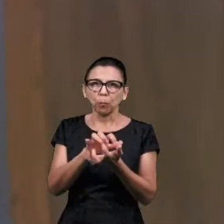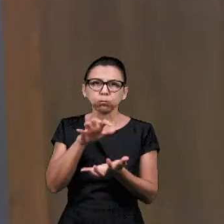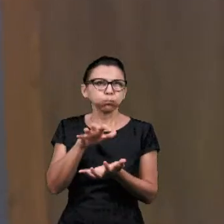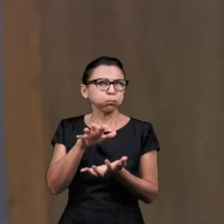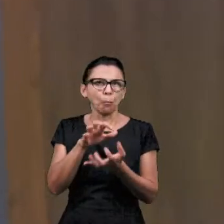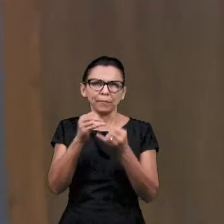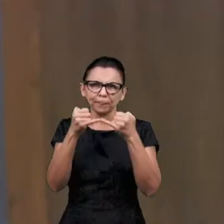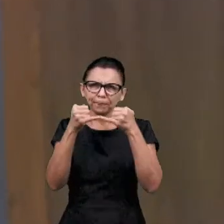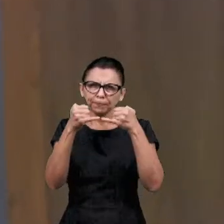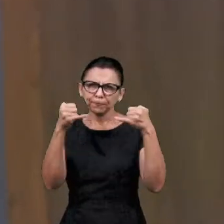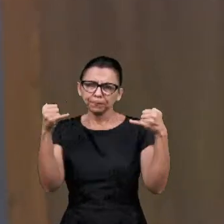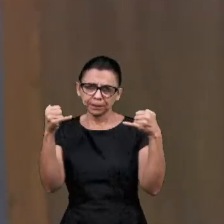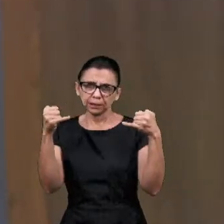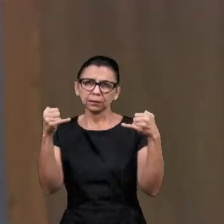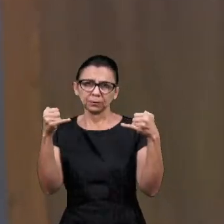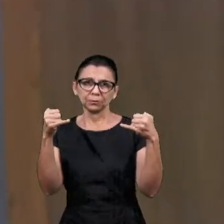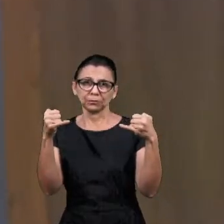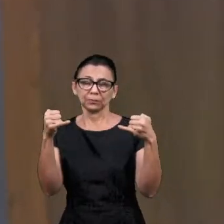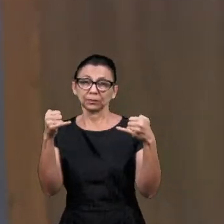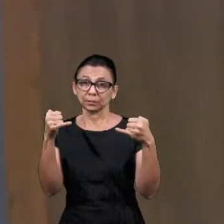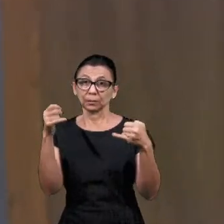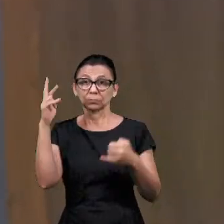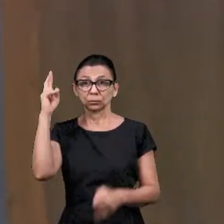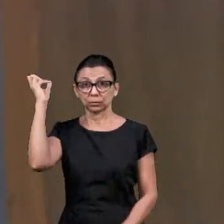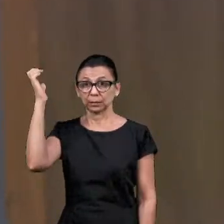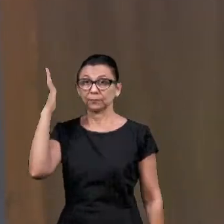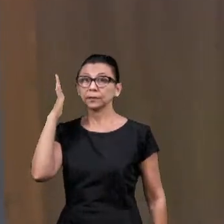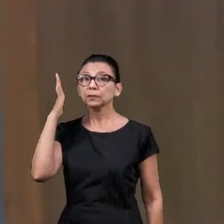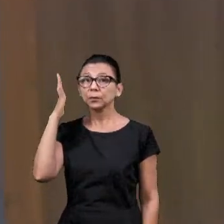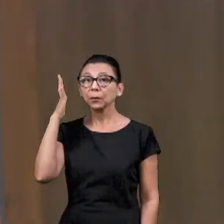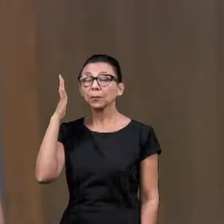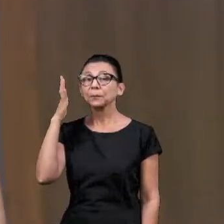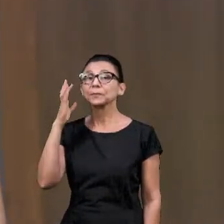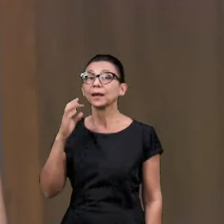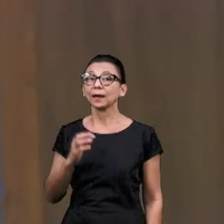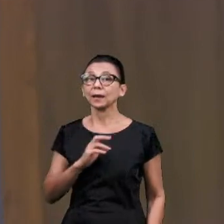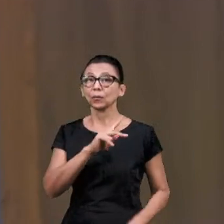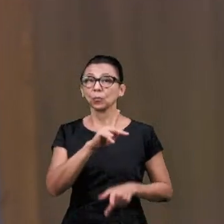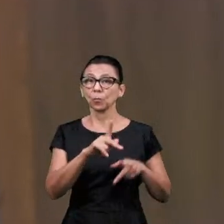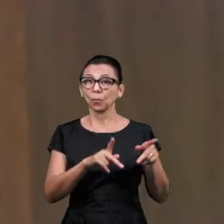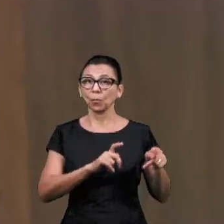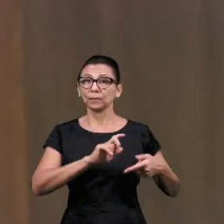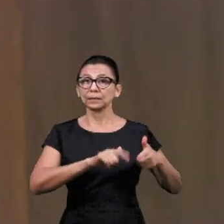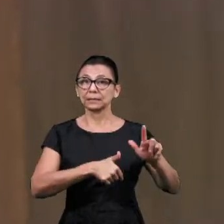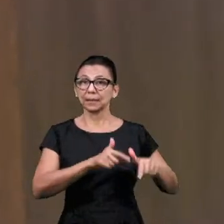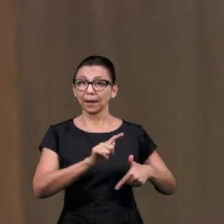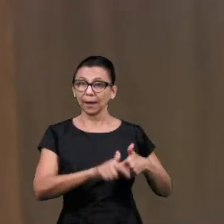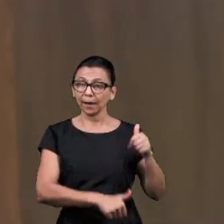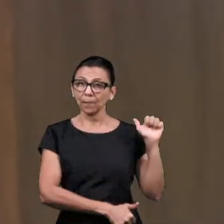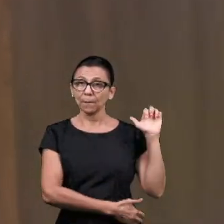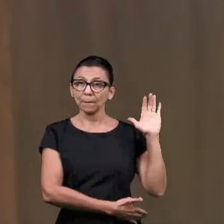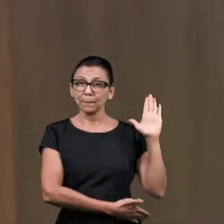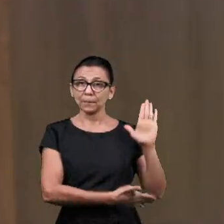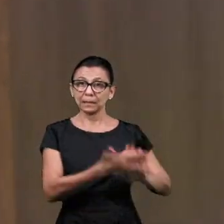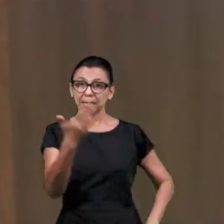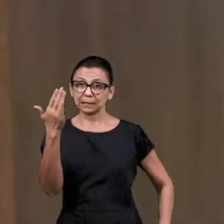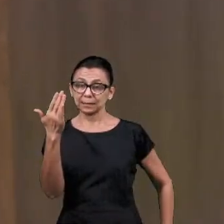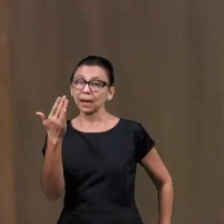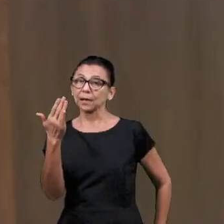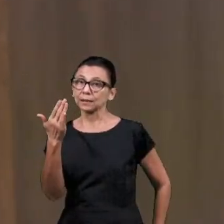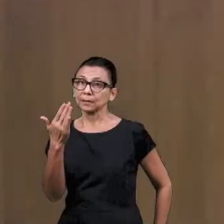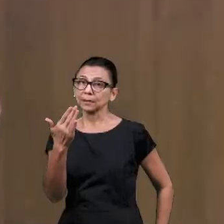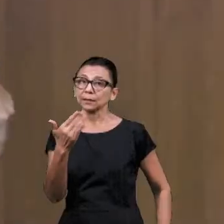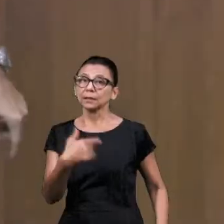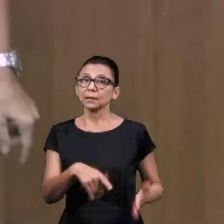podemos ver que Deus revelou ao povo de Israel que na saída do Egito, Eles precisariam comer o pão sem